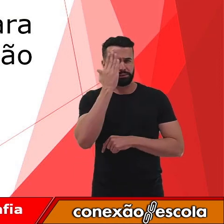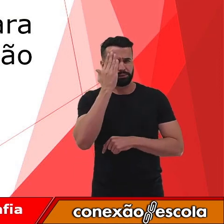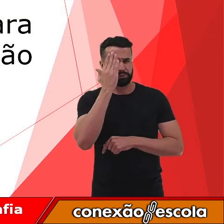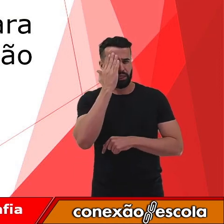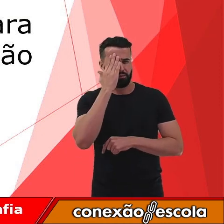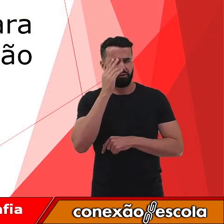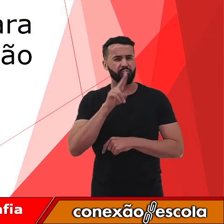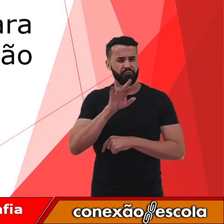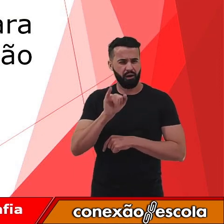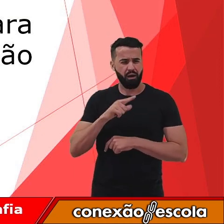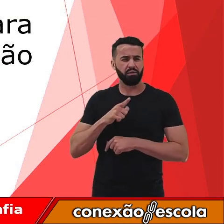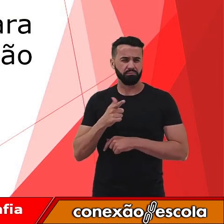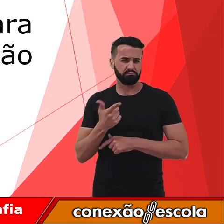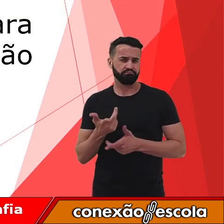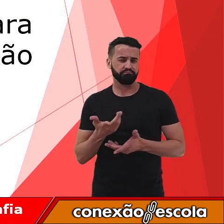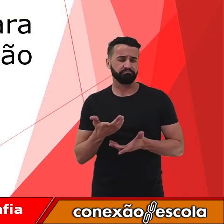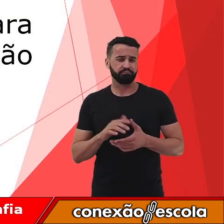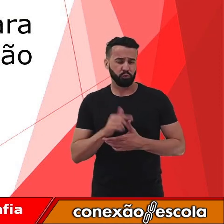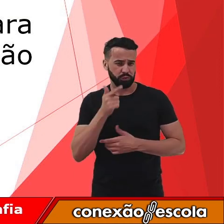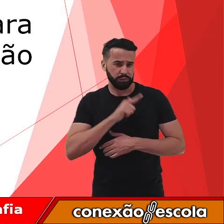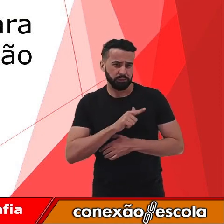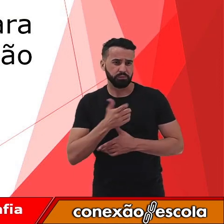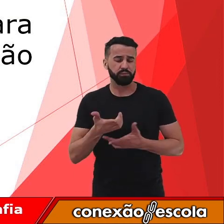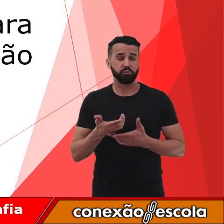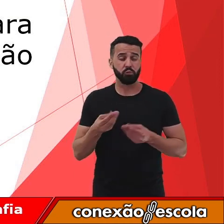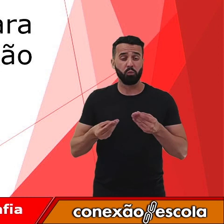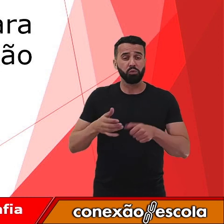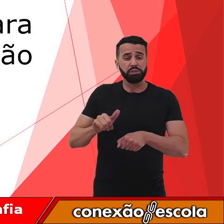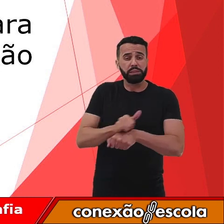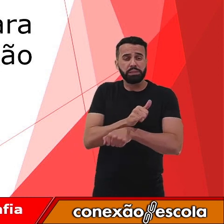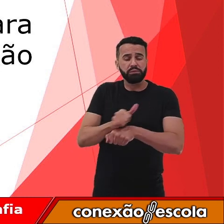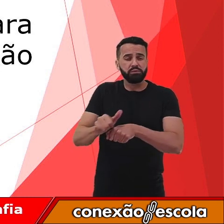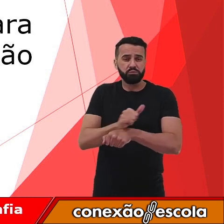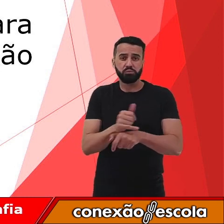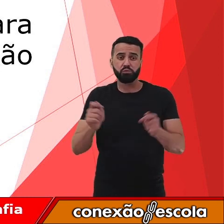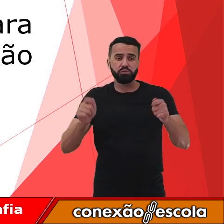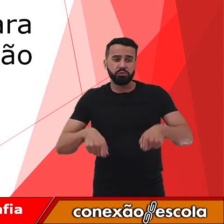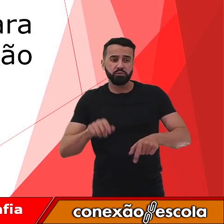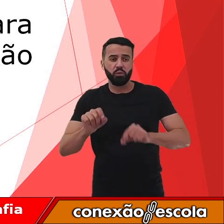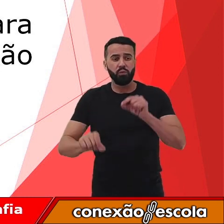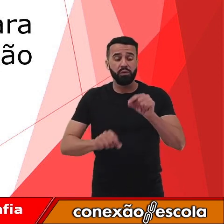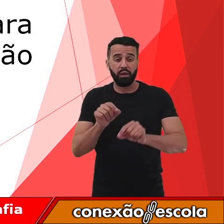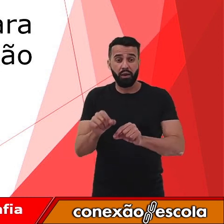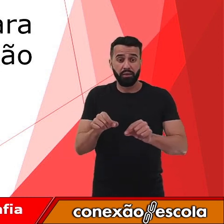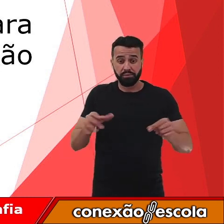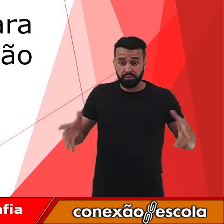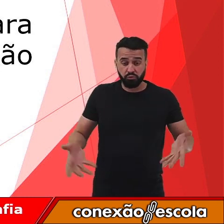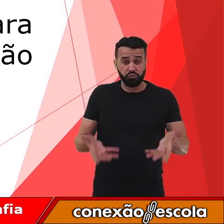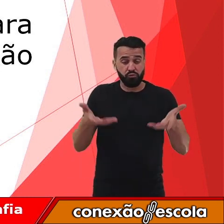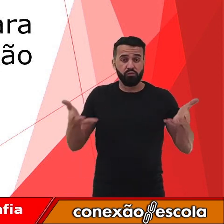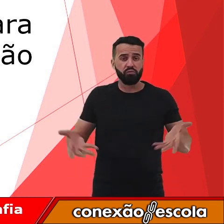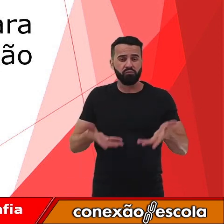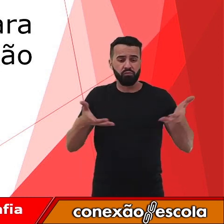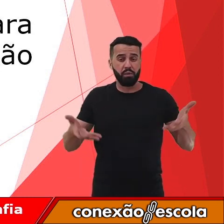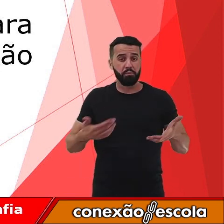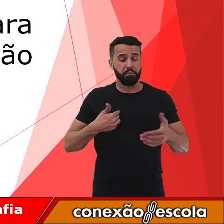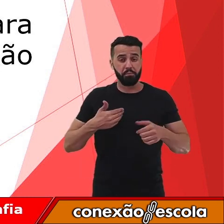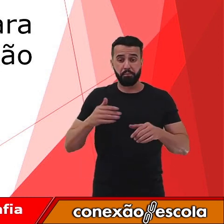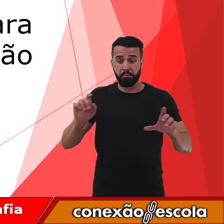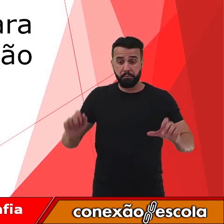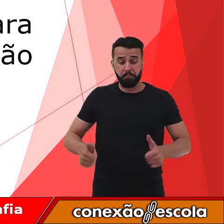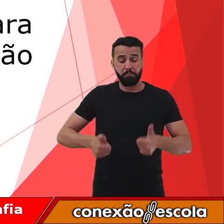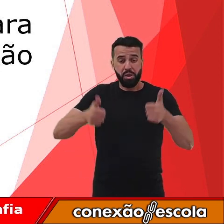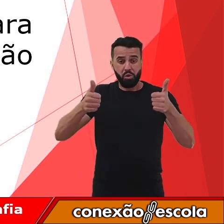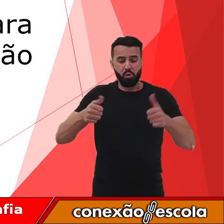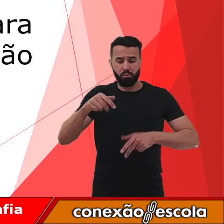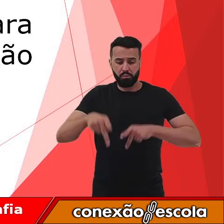de letra, é: quais medidas poderiam ser adotadas para incentivar a melhor distribuição da